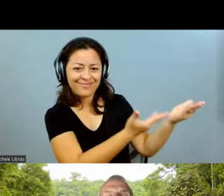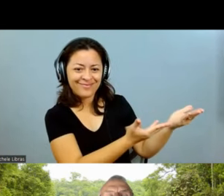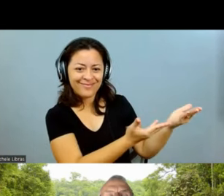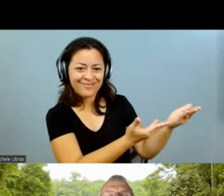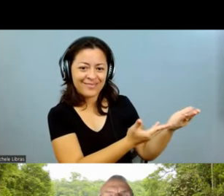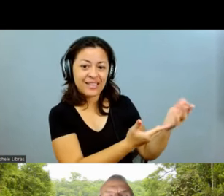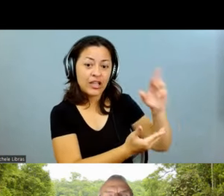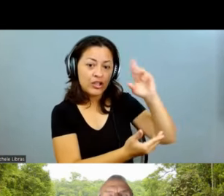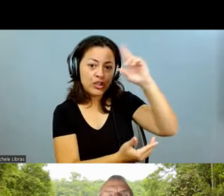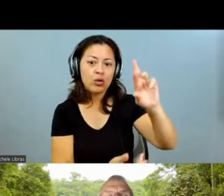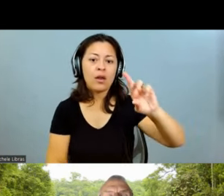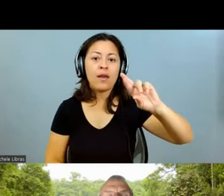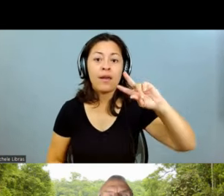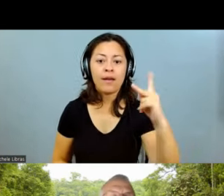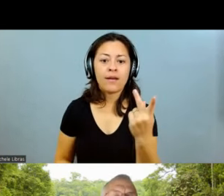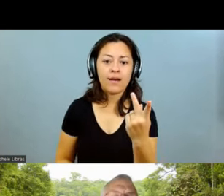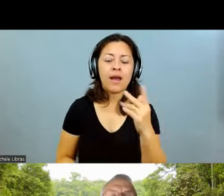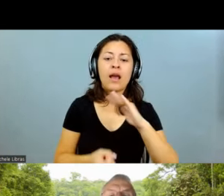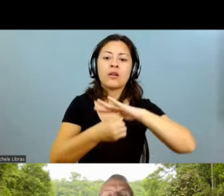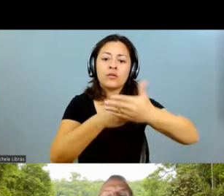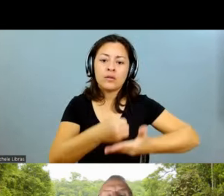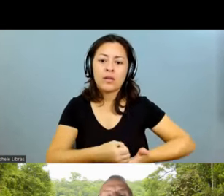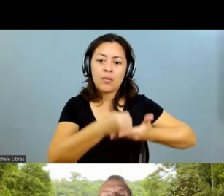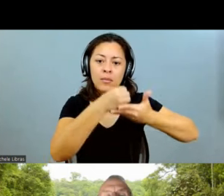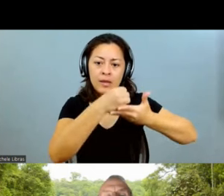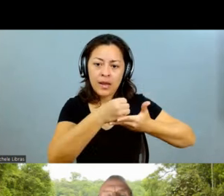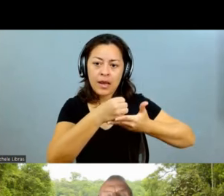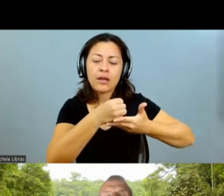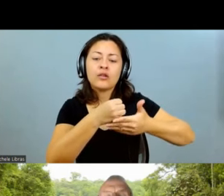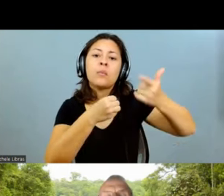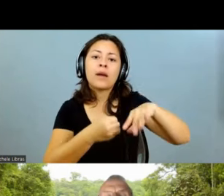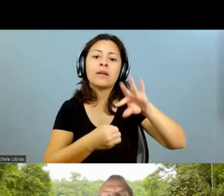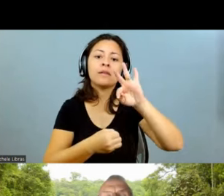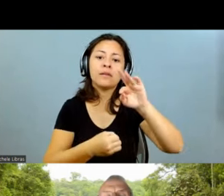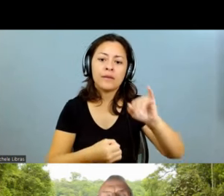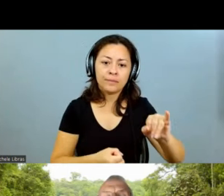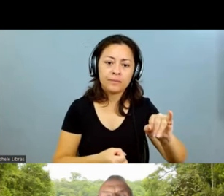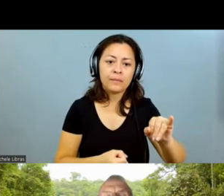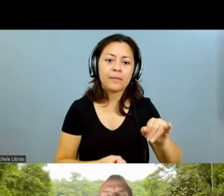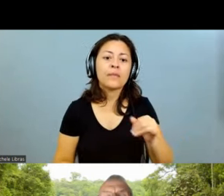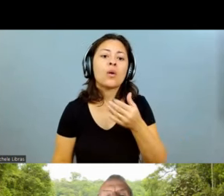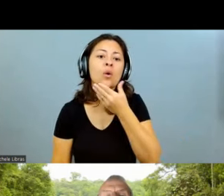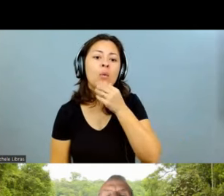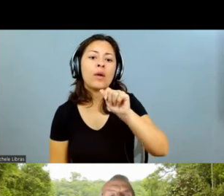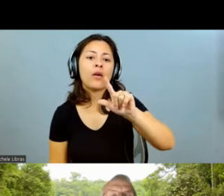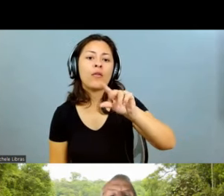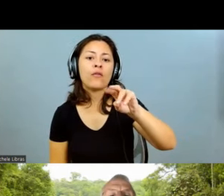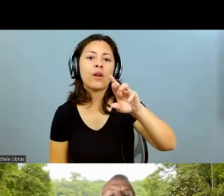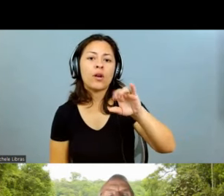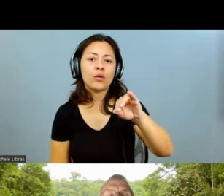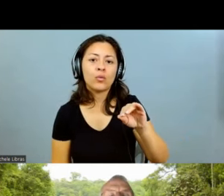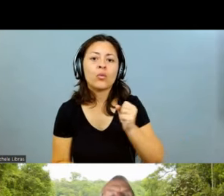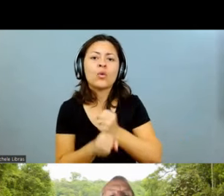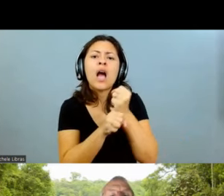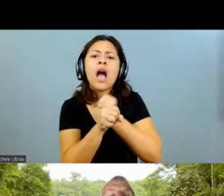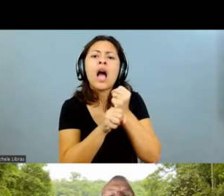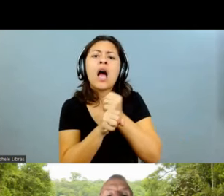RH sustentabilidade eti o sen Álvaro tem 37 anos de slc